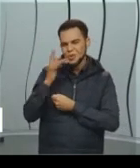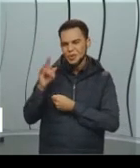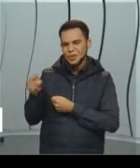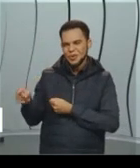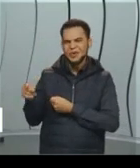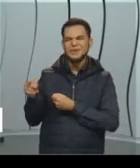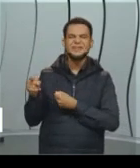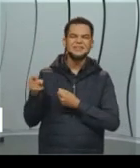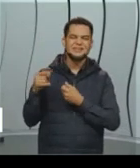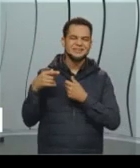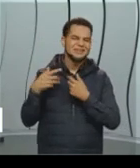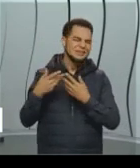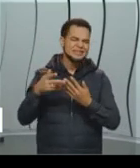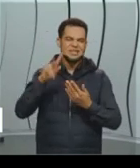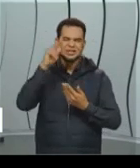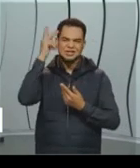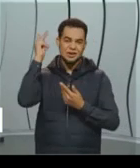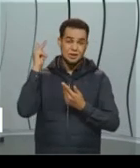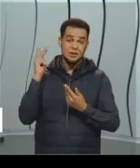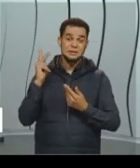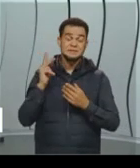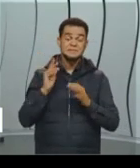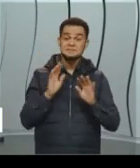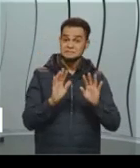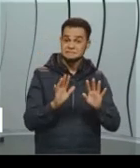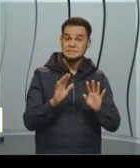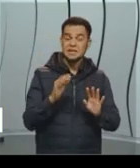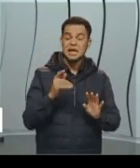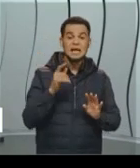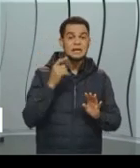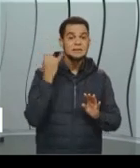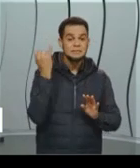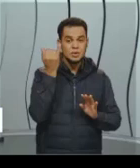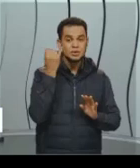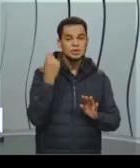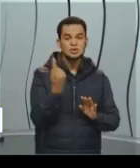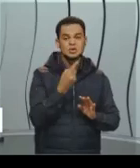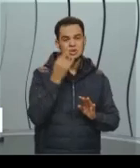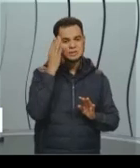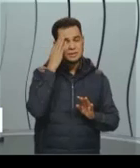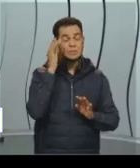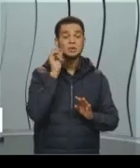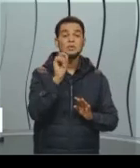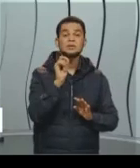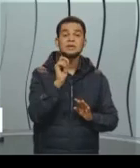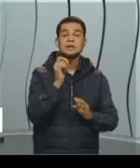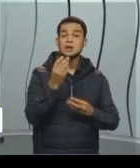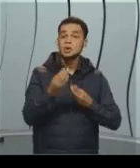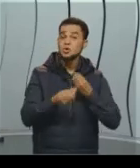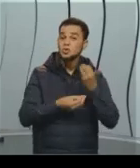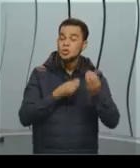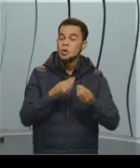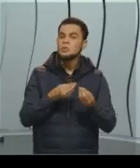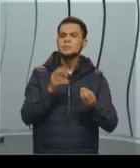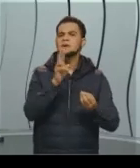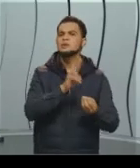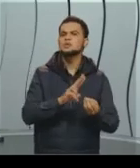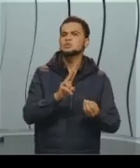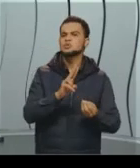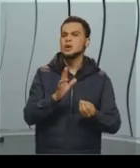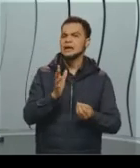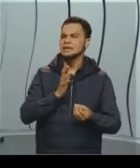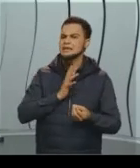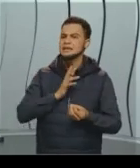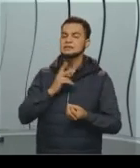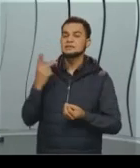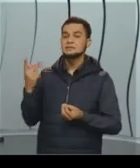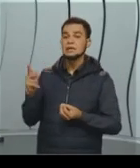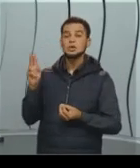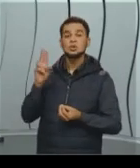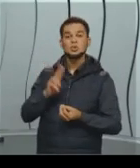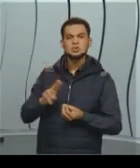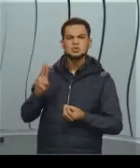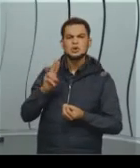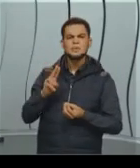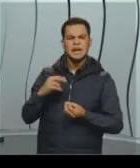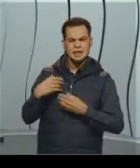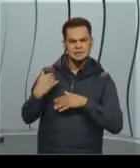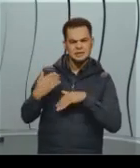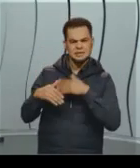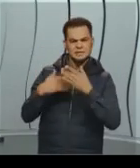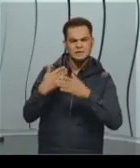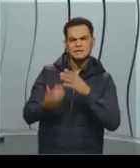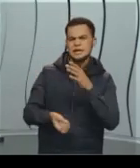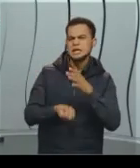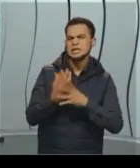esse homem utilizou a riqueza dele em prol do saber, né? Ele foi muito responsável pelo desenvolvimento aí de escolas,